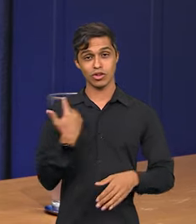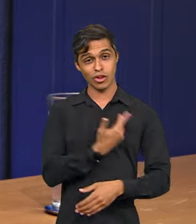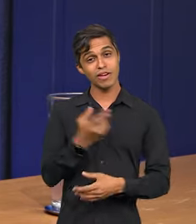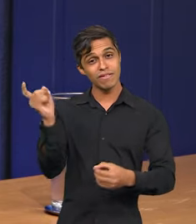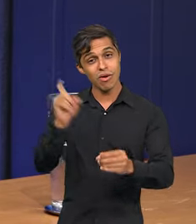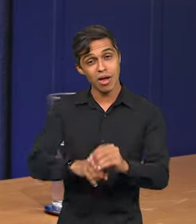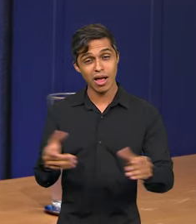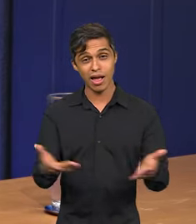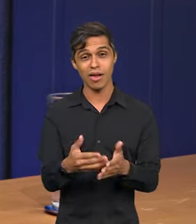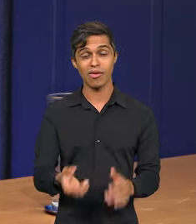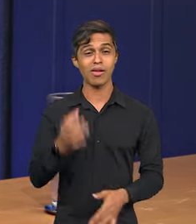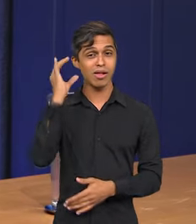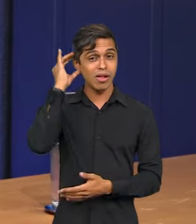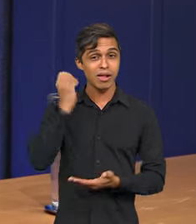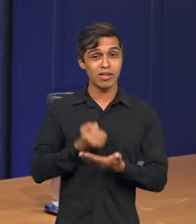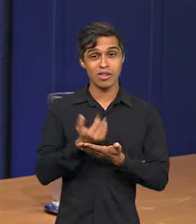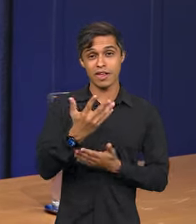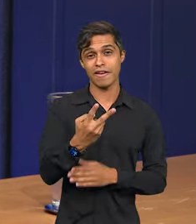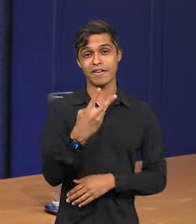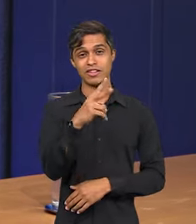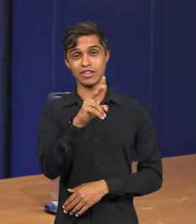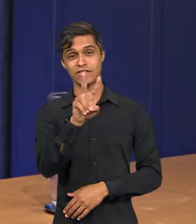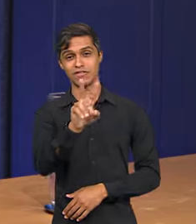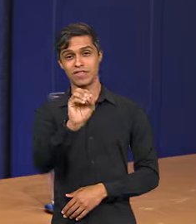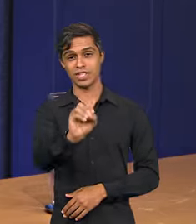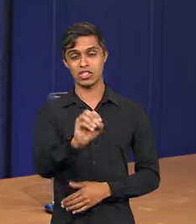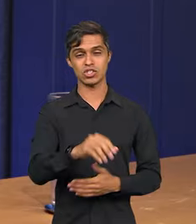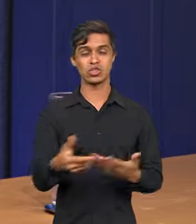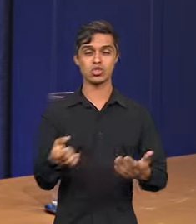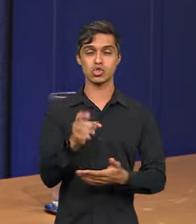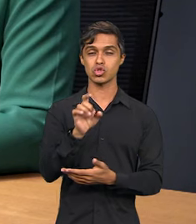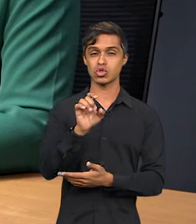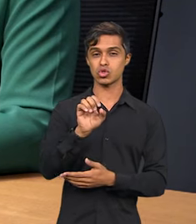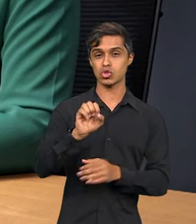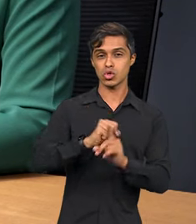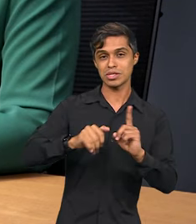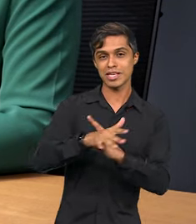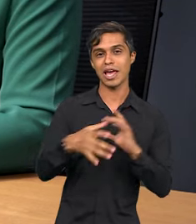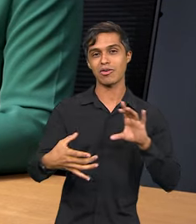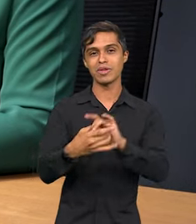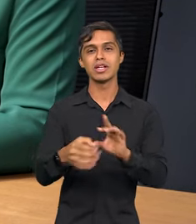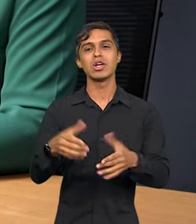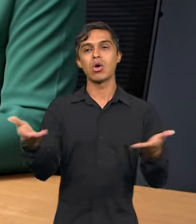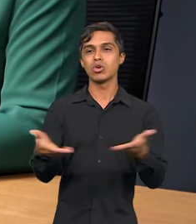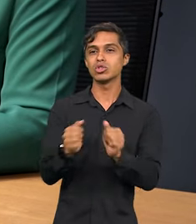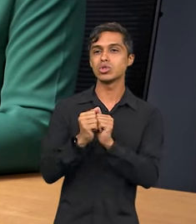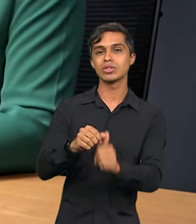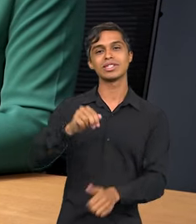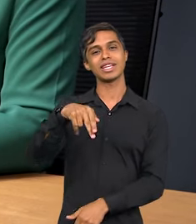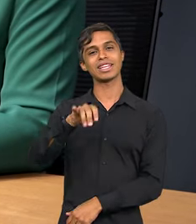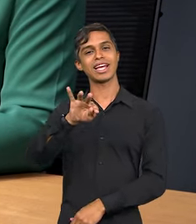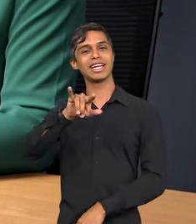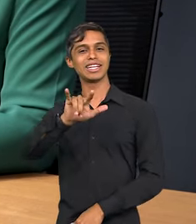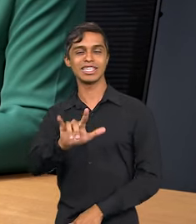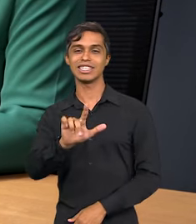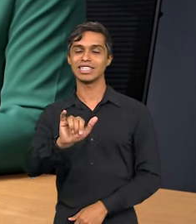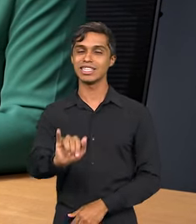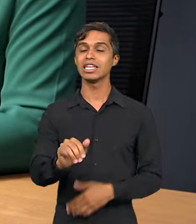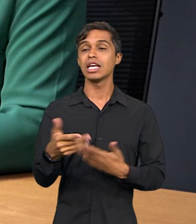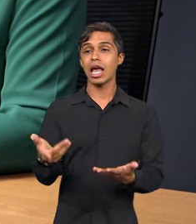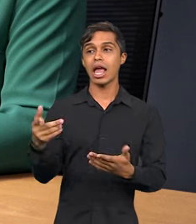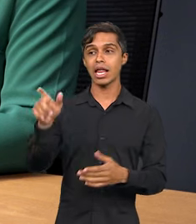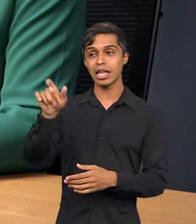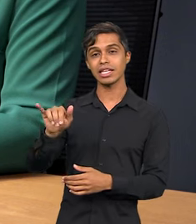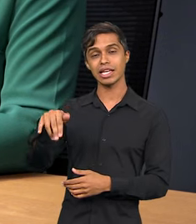estamos de volta com o pod G20 social hoje com a Natalie representante do inesc que integra